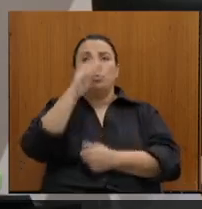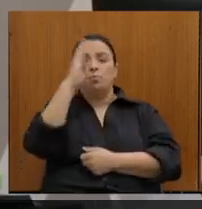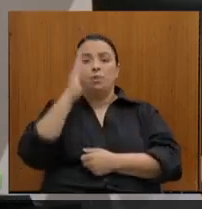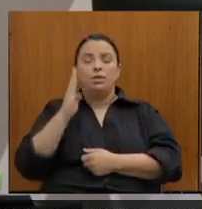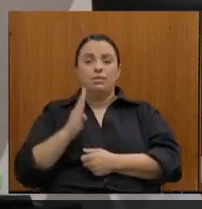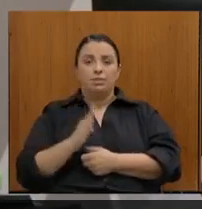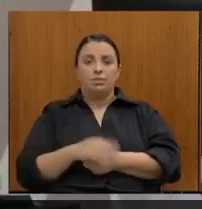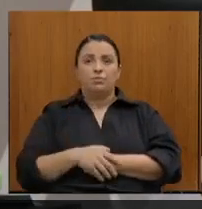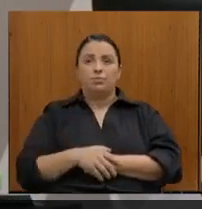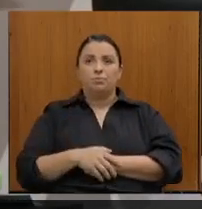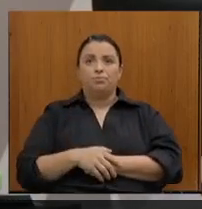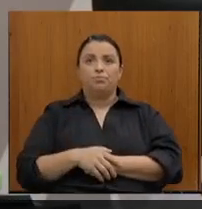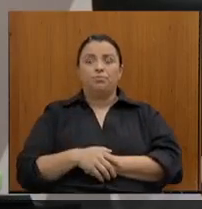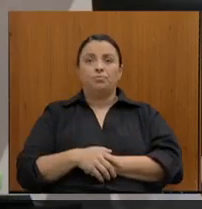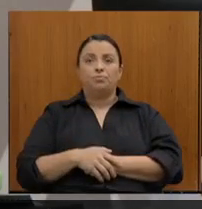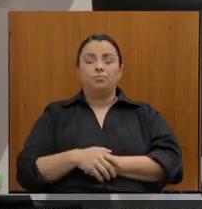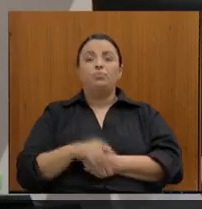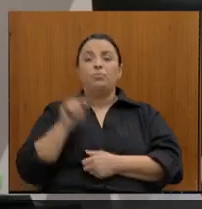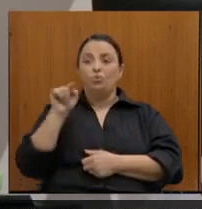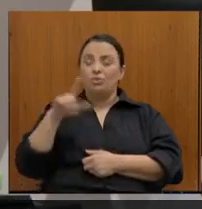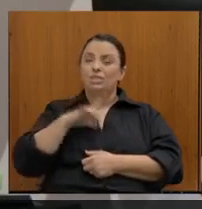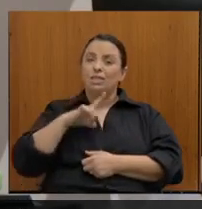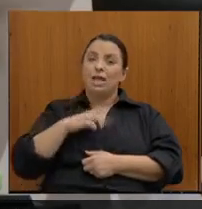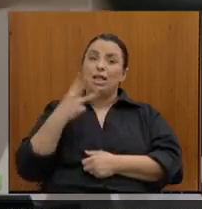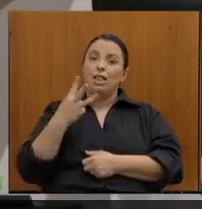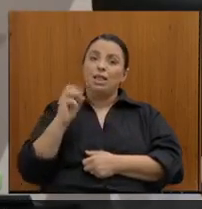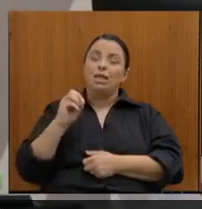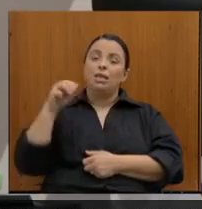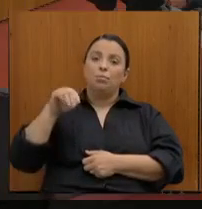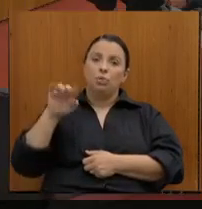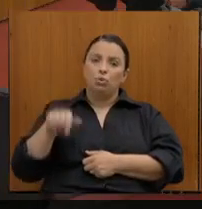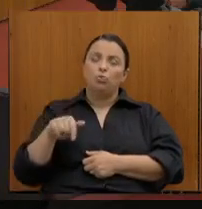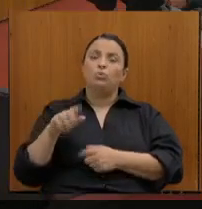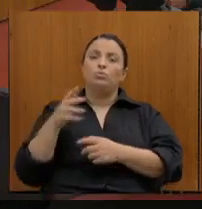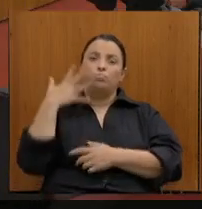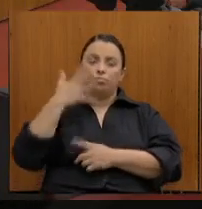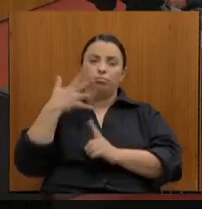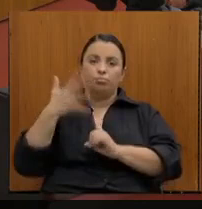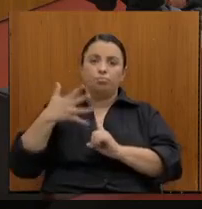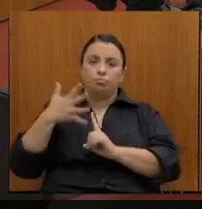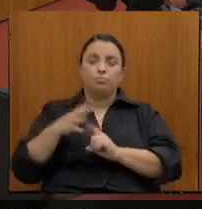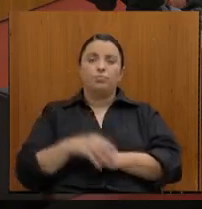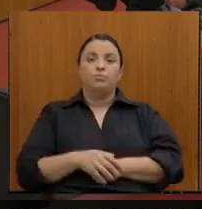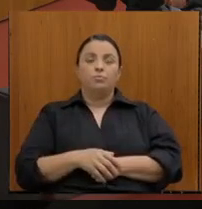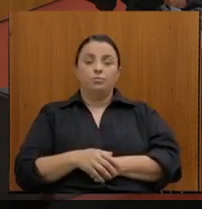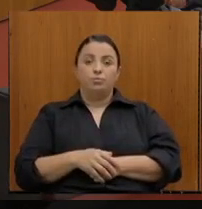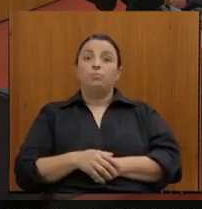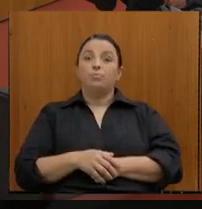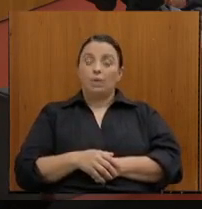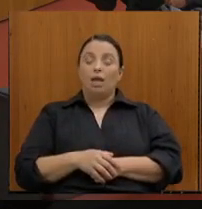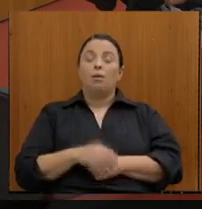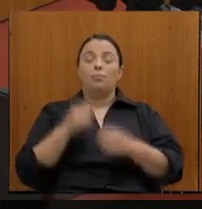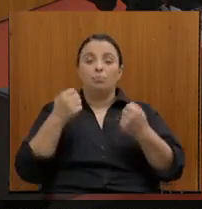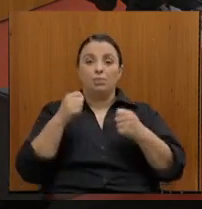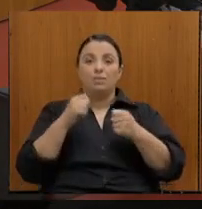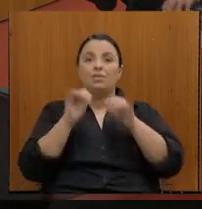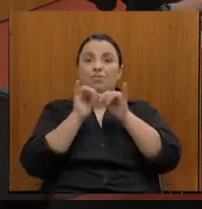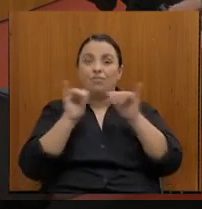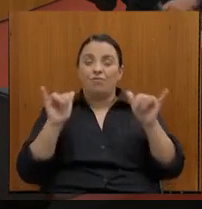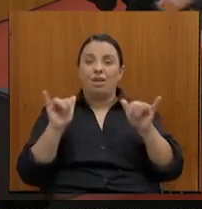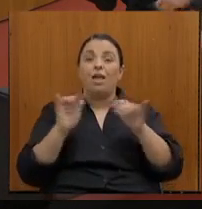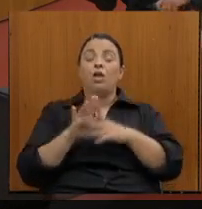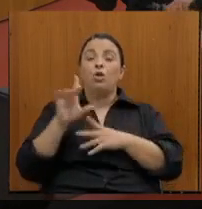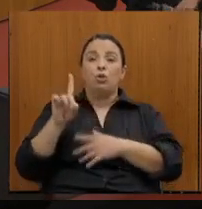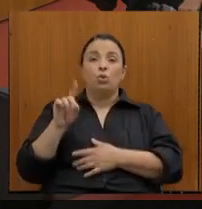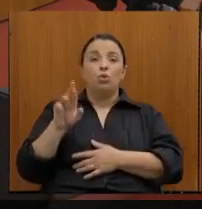antes da relação em 30 minutos para sua exposição cores não só para deixar registrado aqui para o doutor